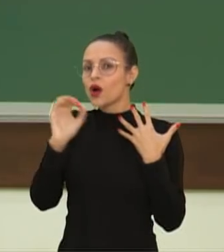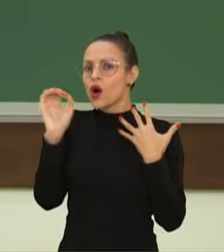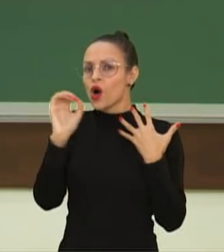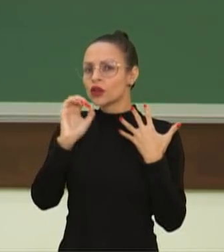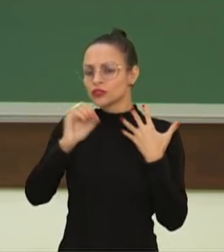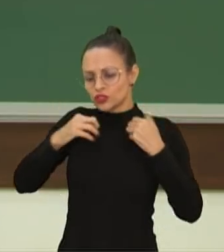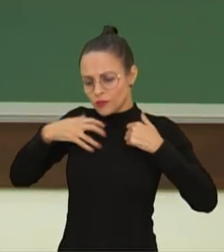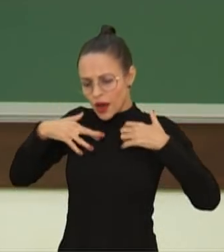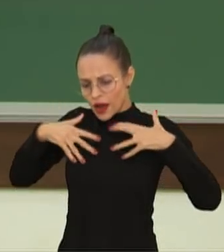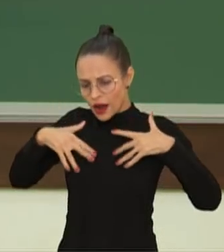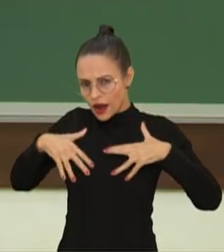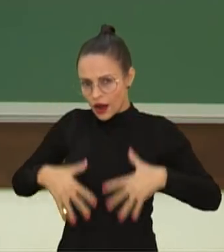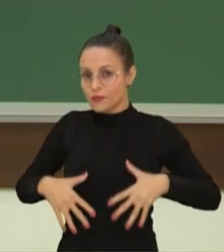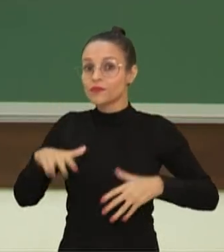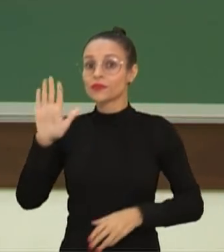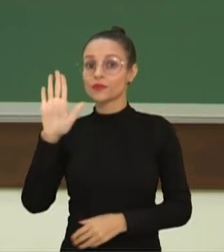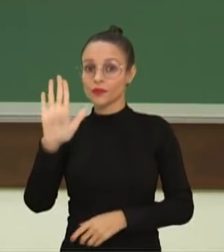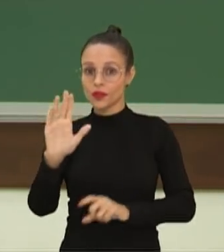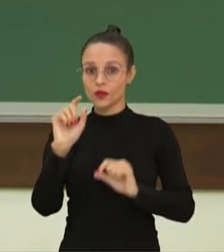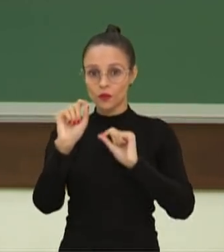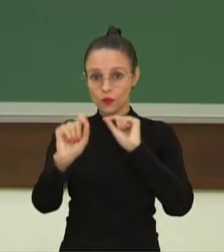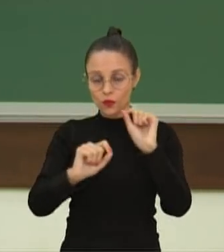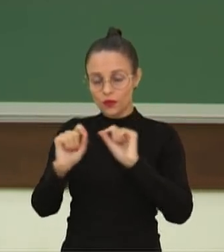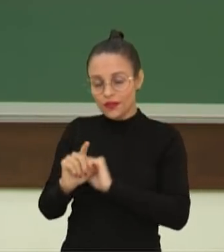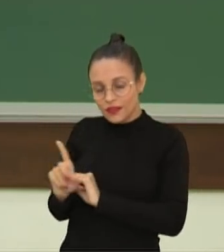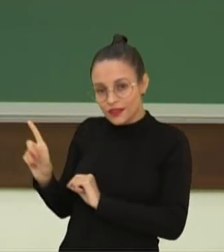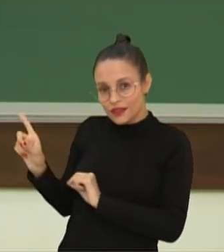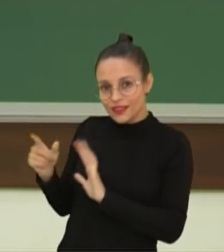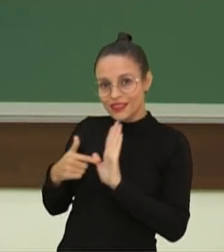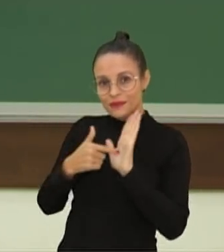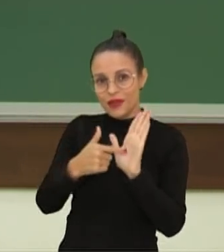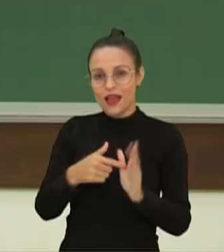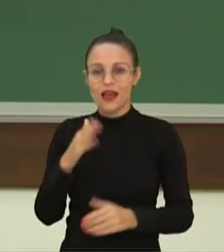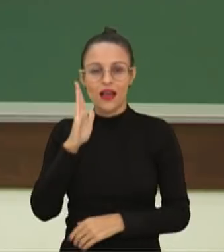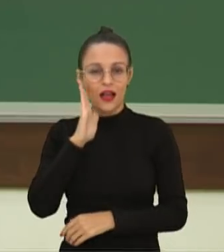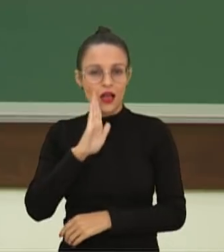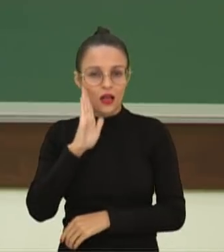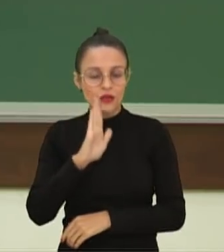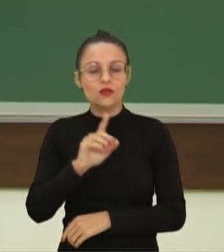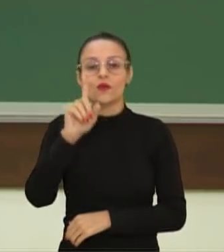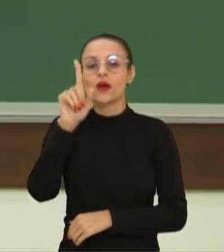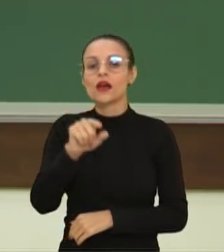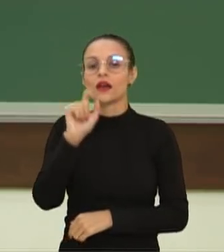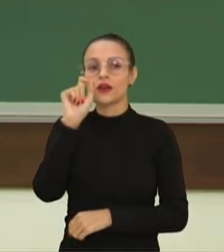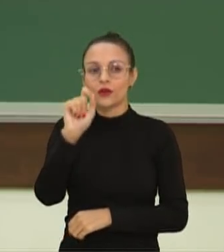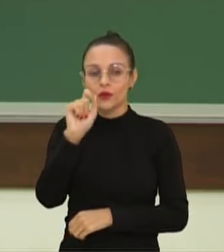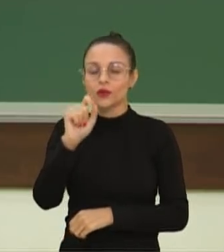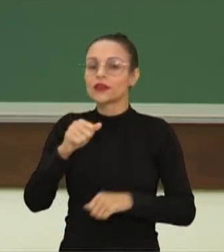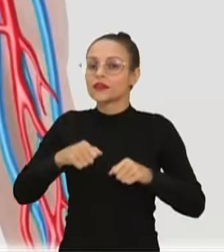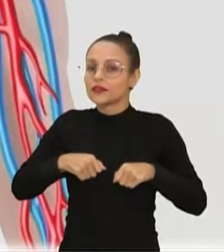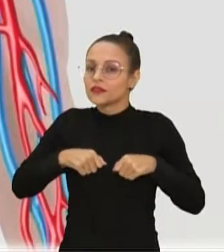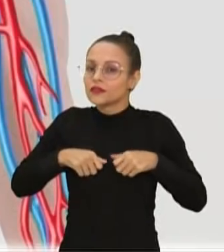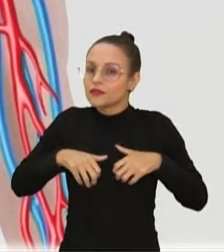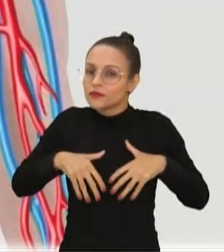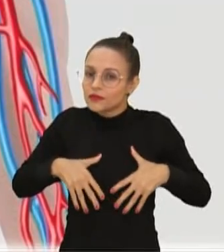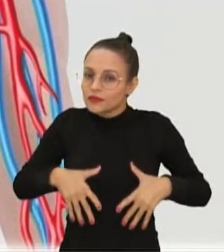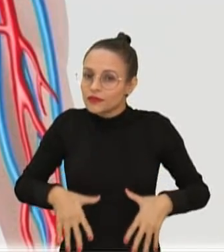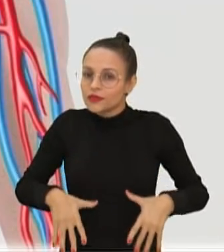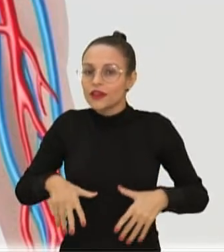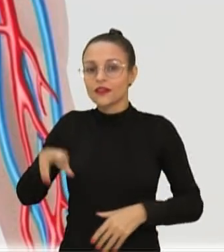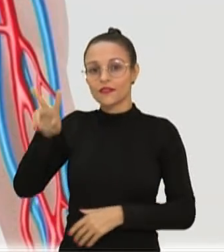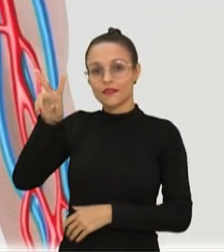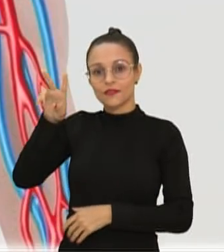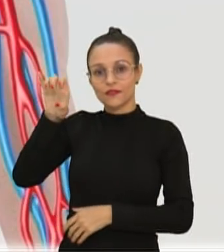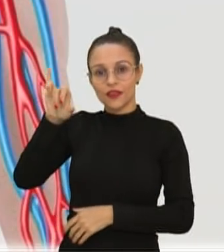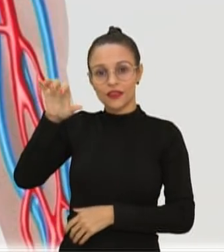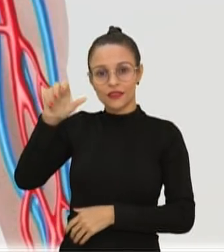passando aqui. Já os que nós pintamos de azul são os vasos sanguíneos chamados de